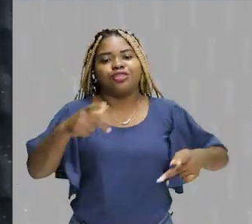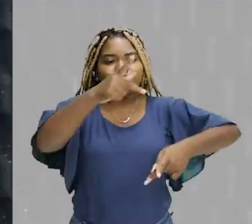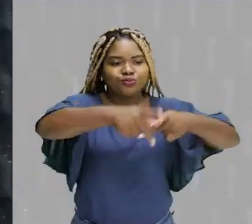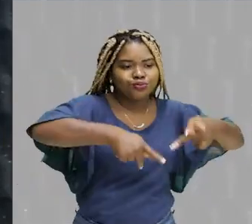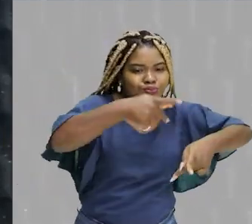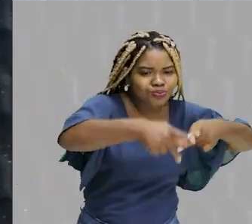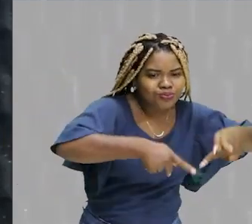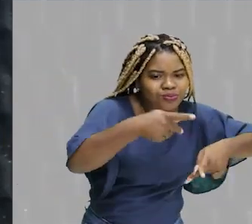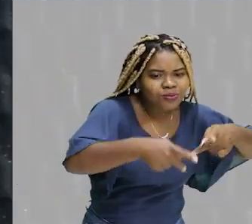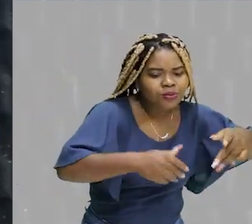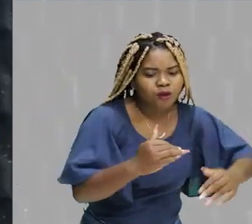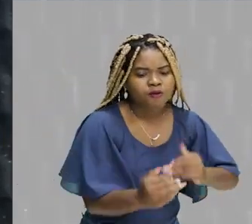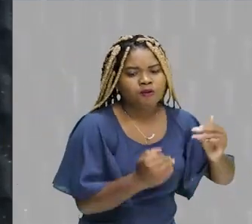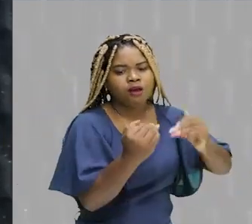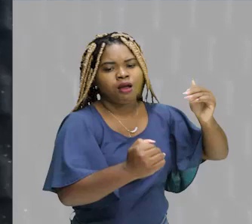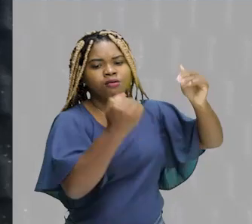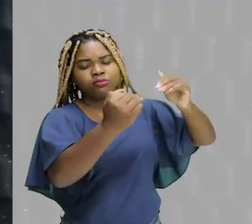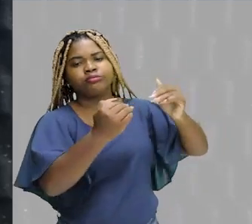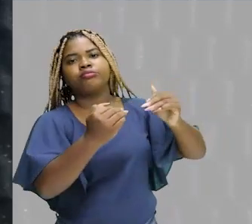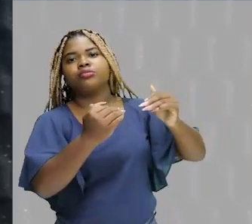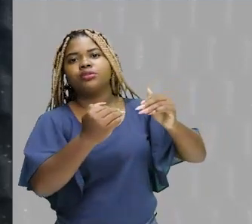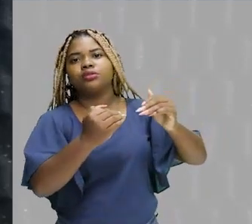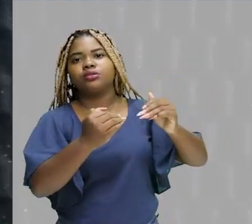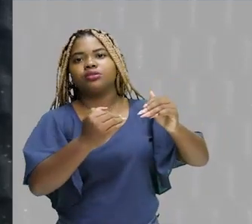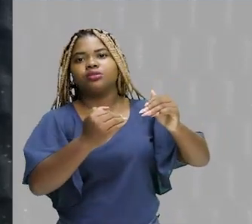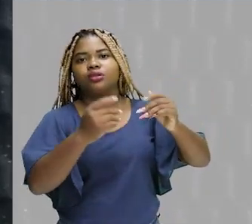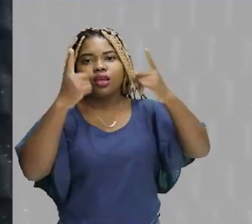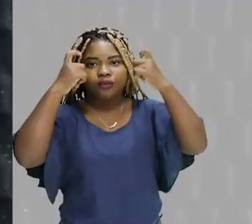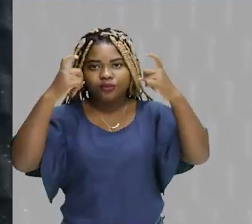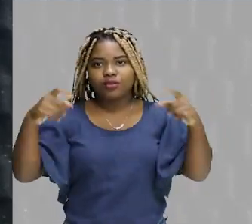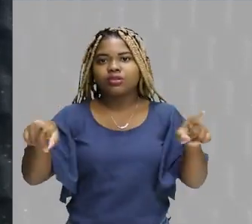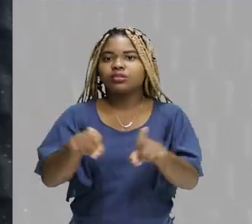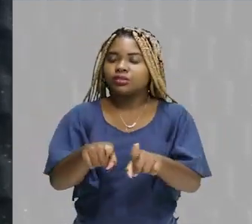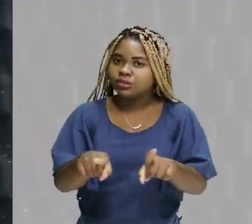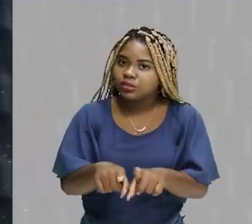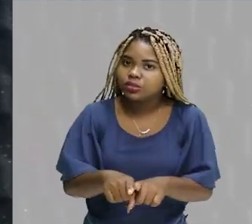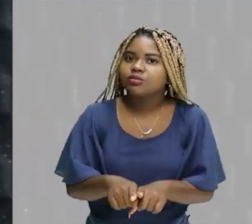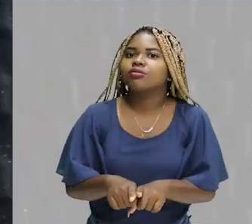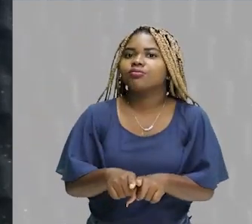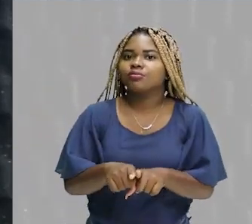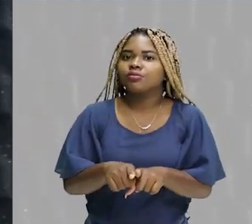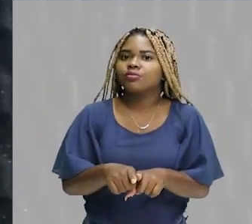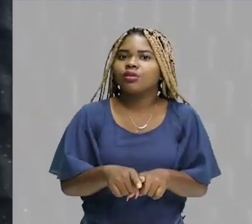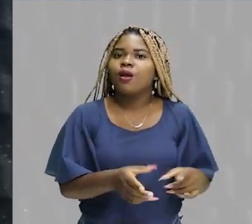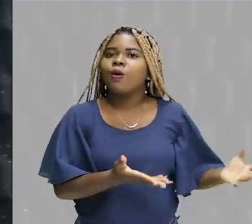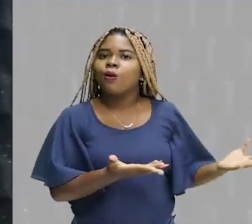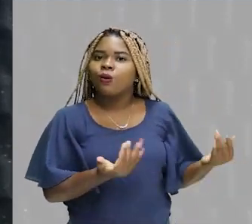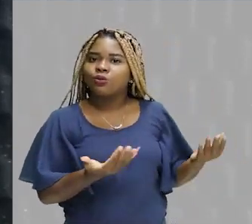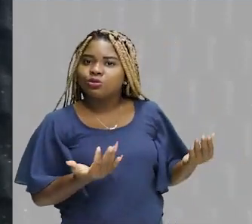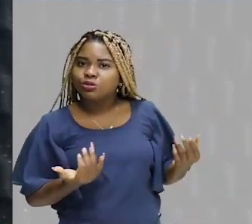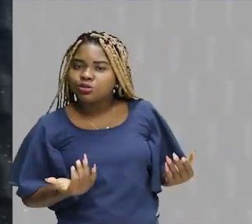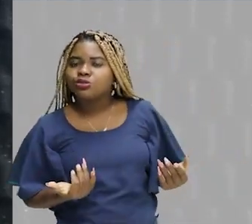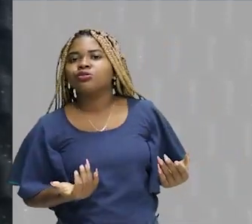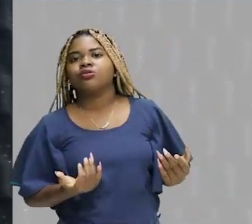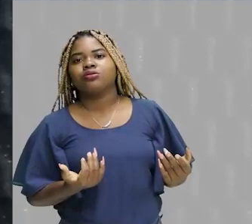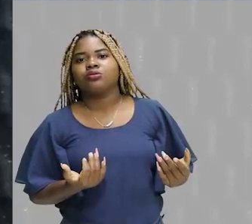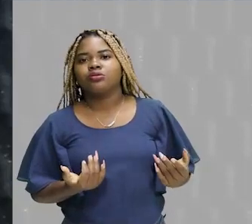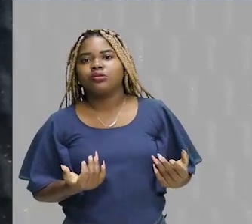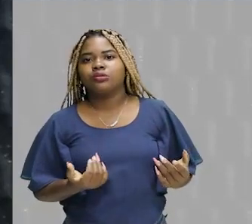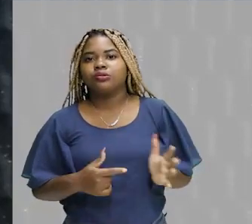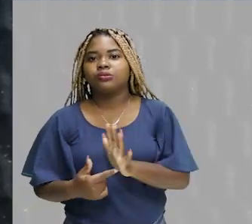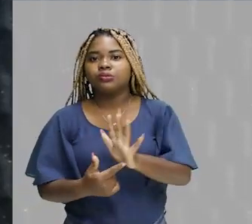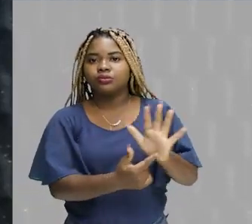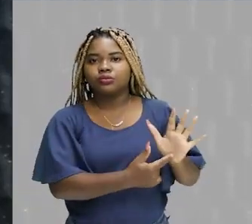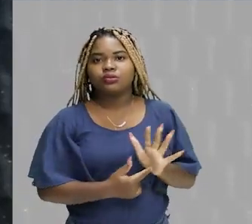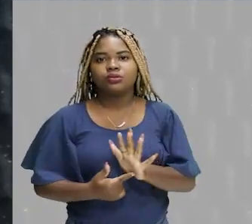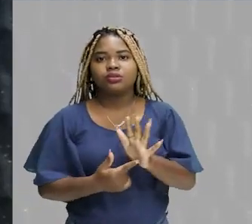quanto mais a cidade cresce, mais a criminalidade cresce também. A delinquência juvenil, o aparecimento das gangues,